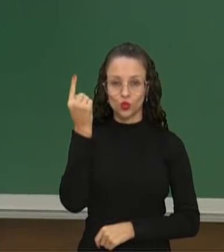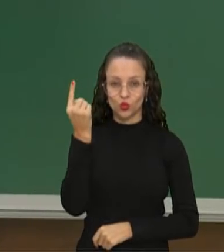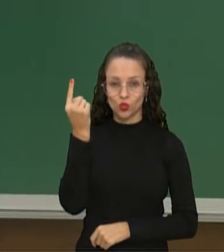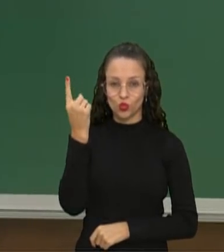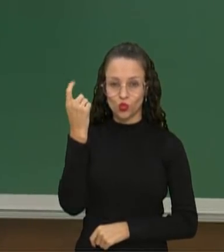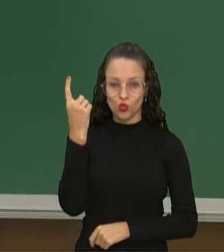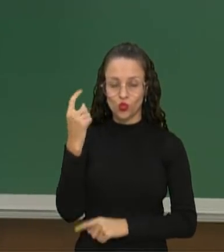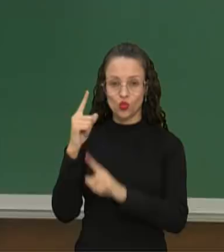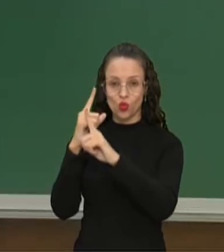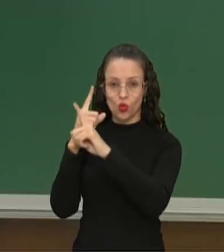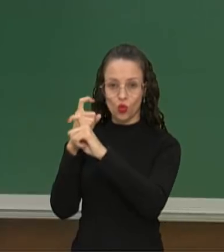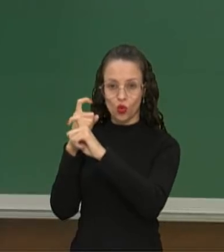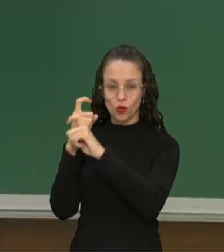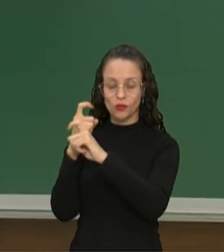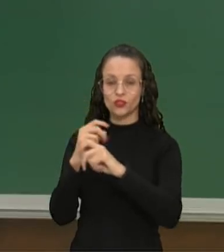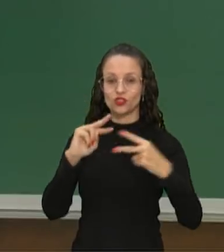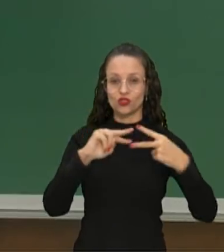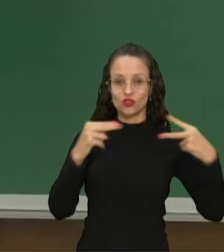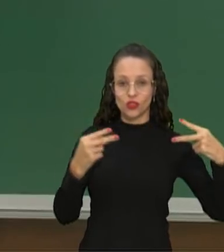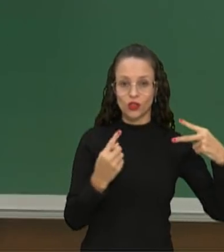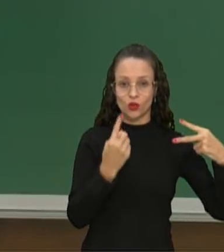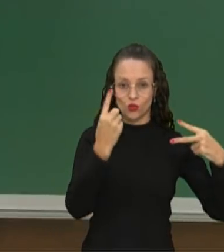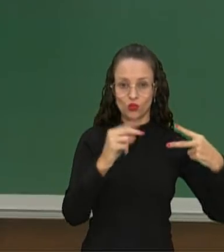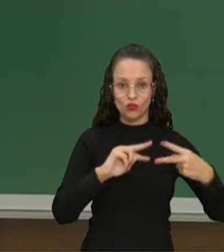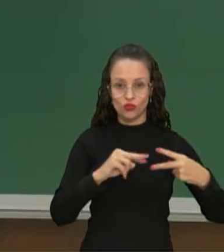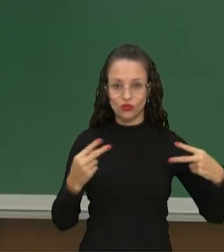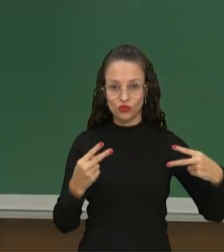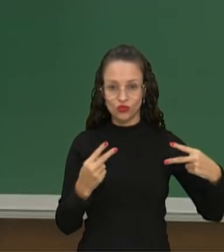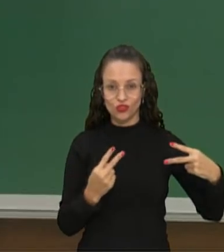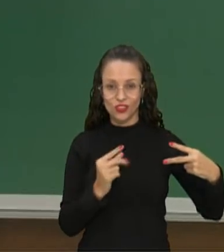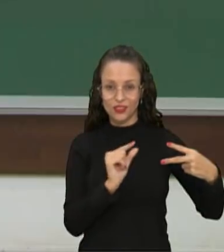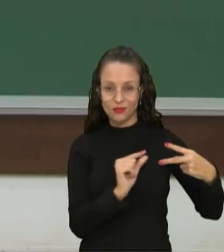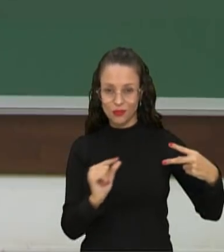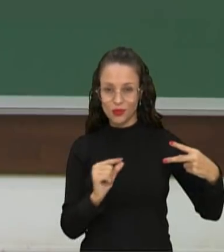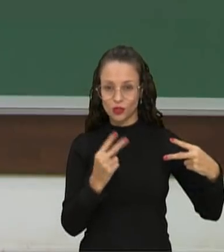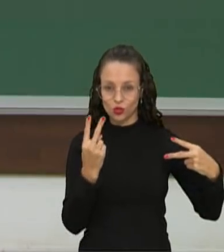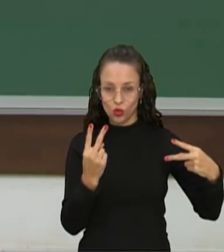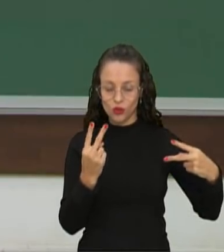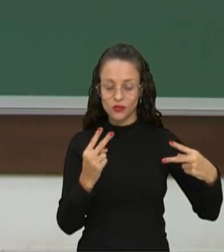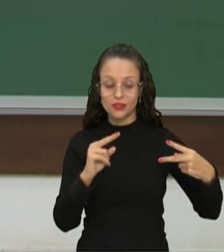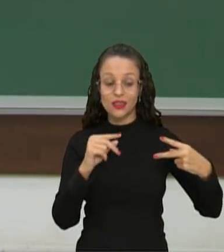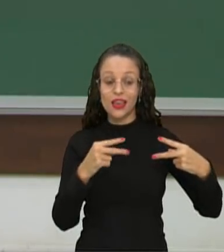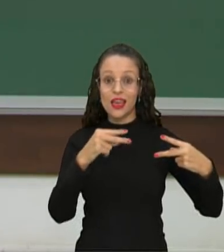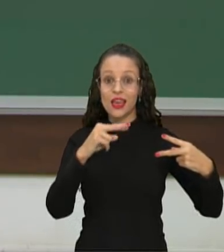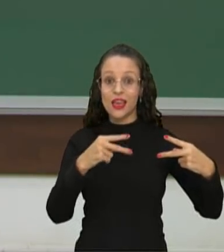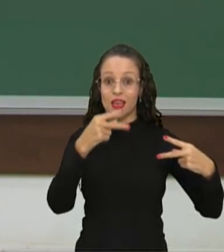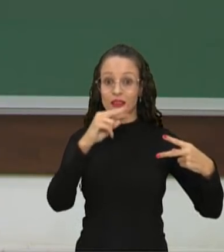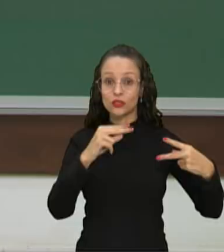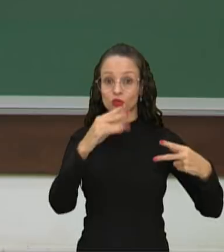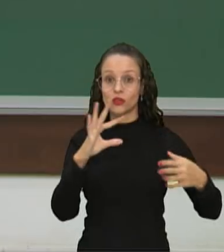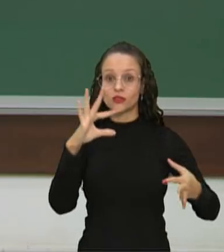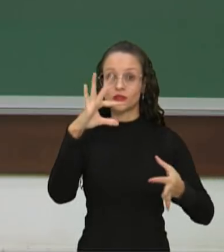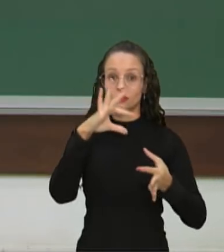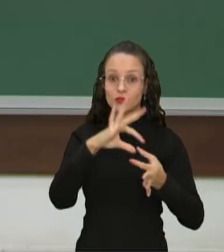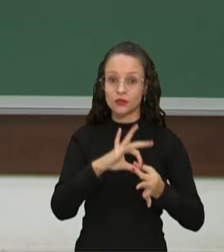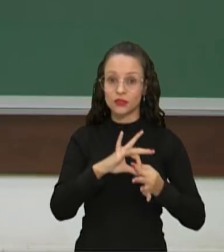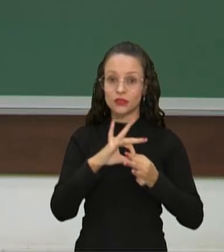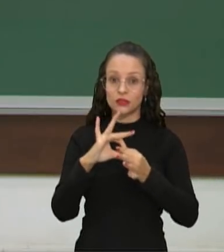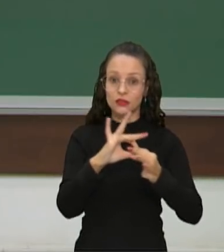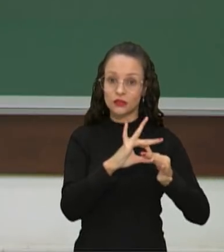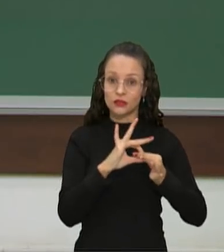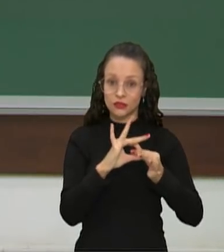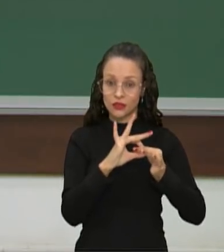com dois genes, o gene 1 e o gene 2? Então, esses genes, a gente diz que eles estão ligados. Esses dois genes estão